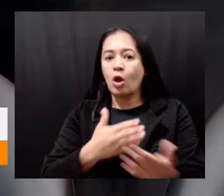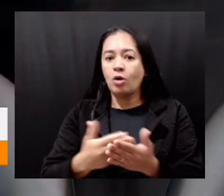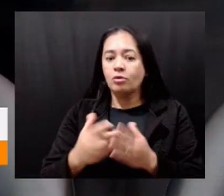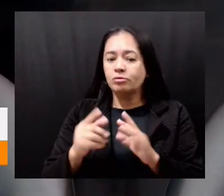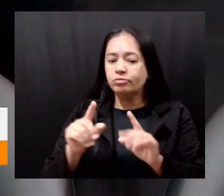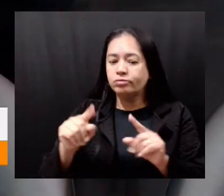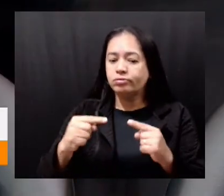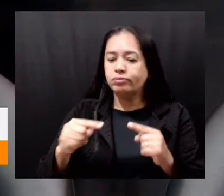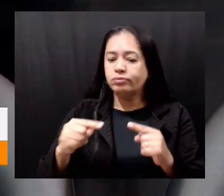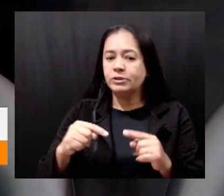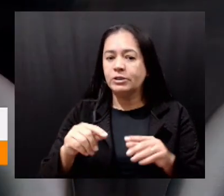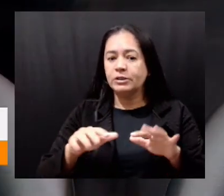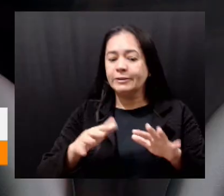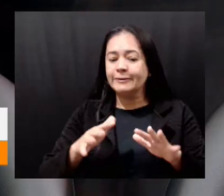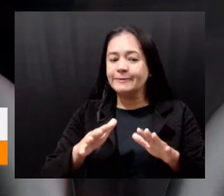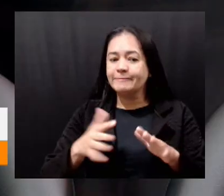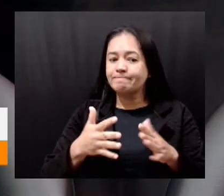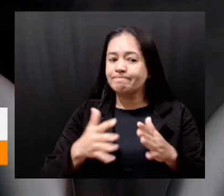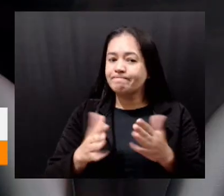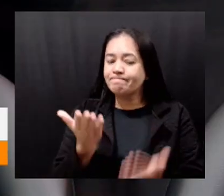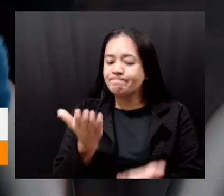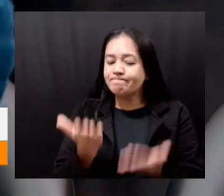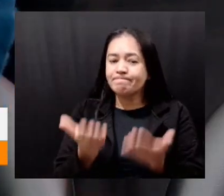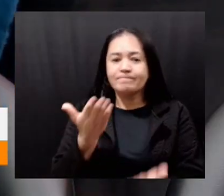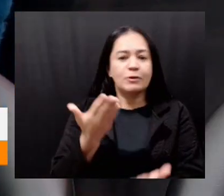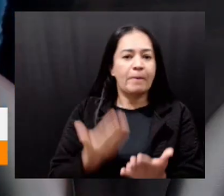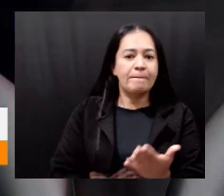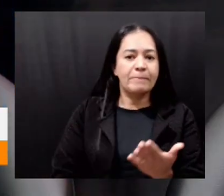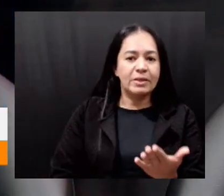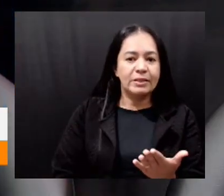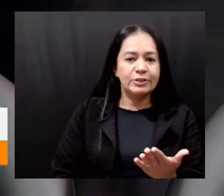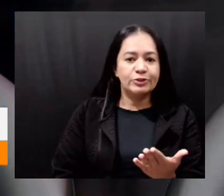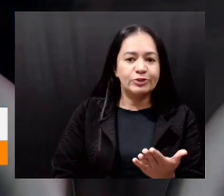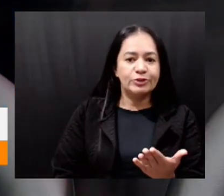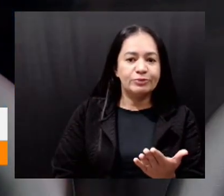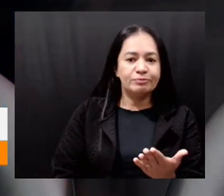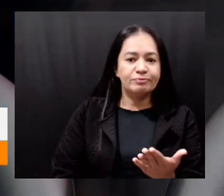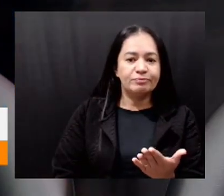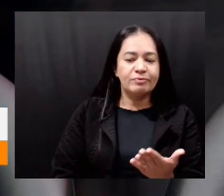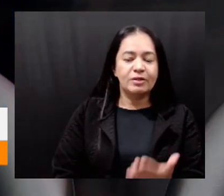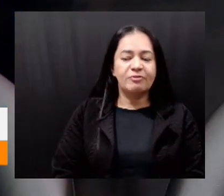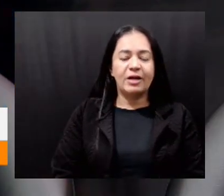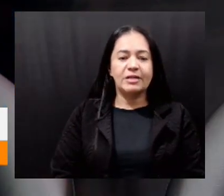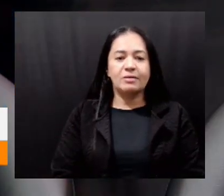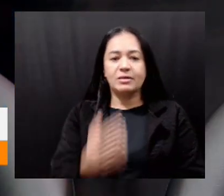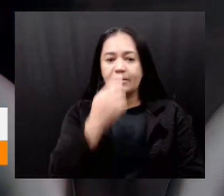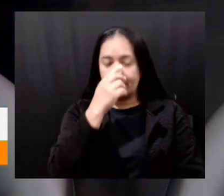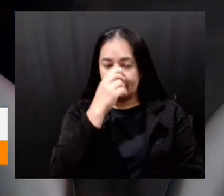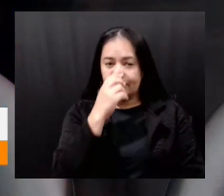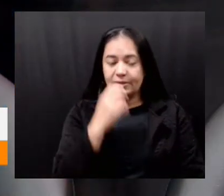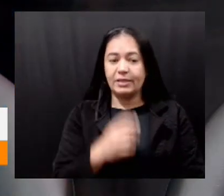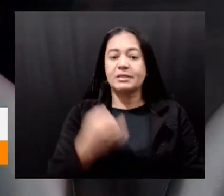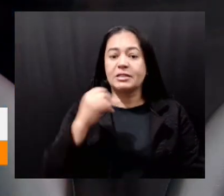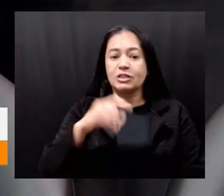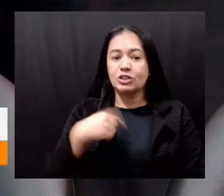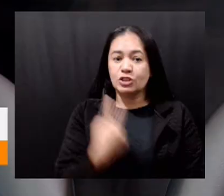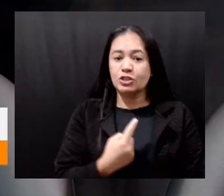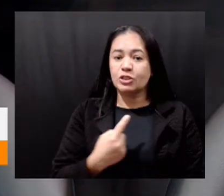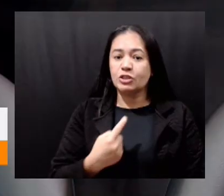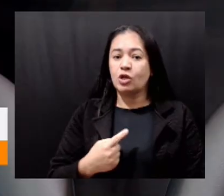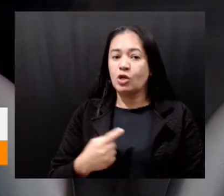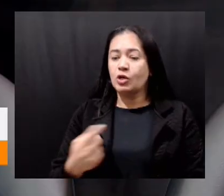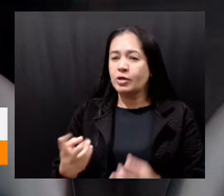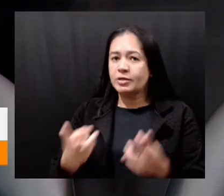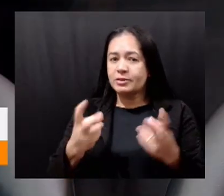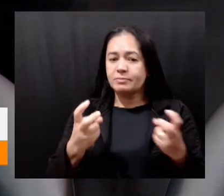equilíbrio, né? E se trouxermos isso para o individual, para o âmbito do individual, o que nós temos? Nós